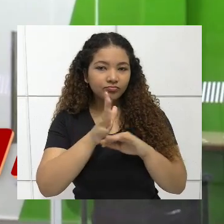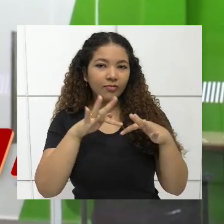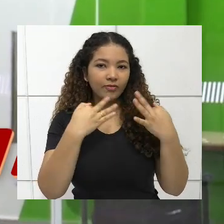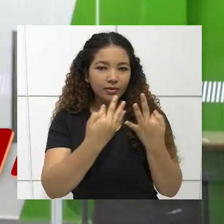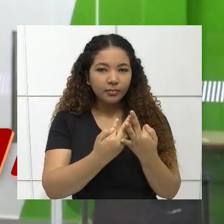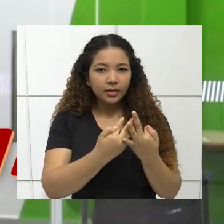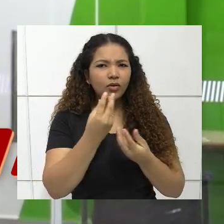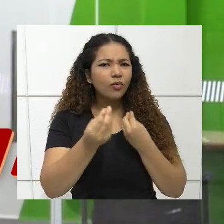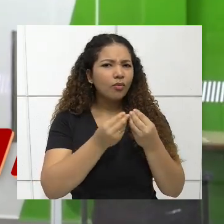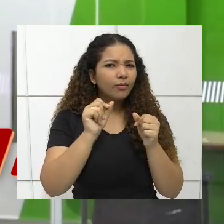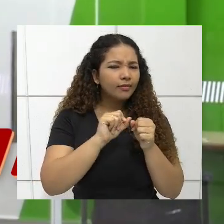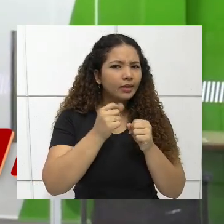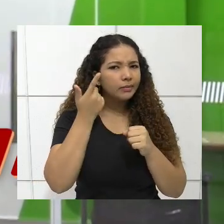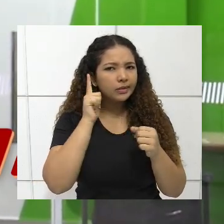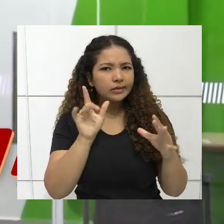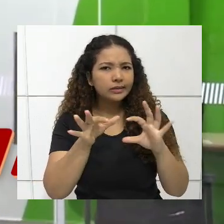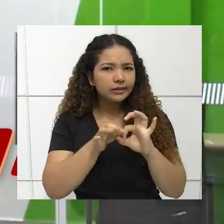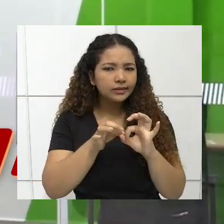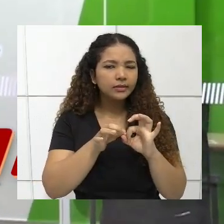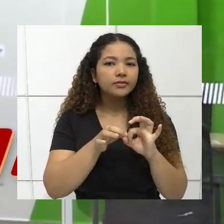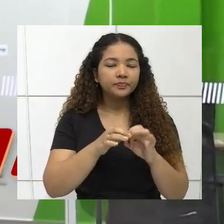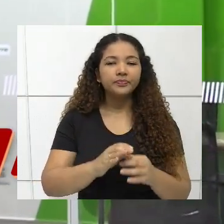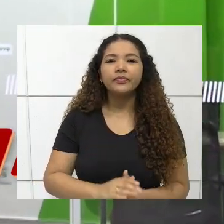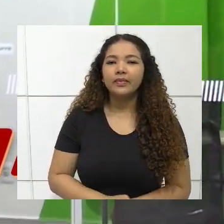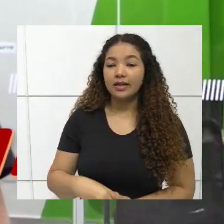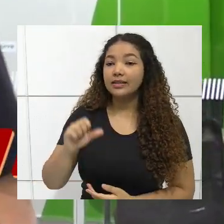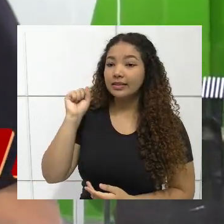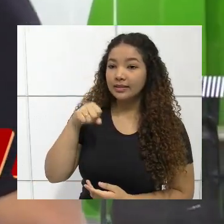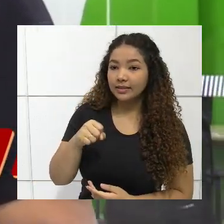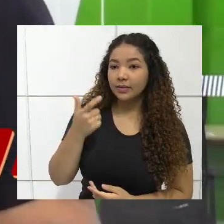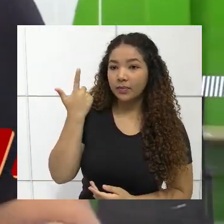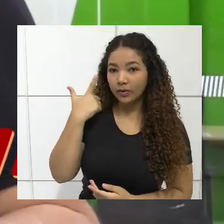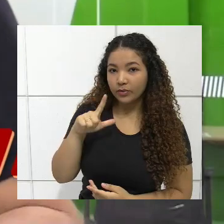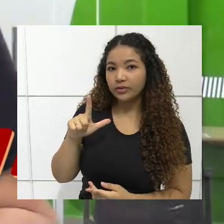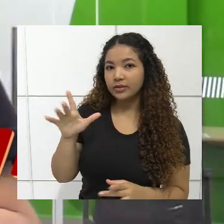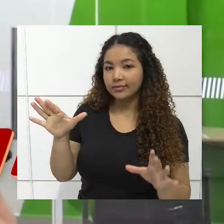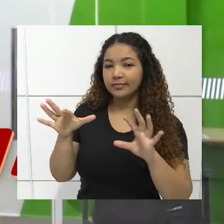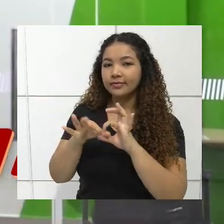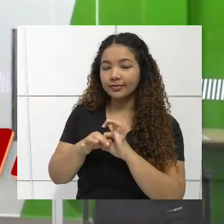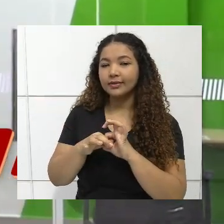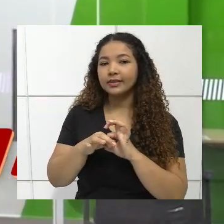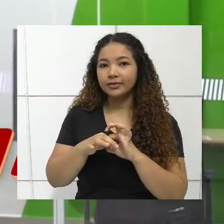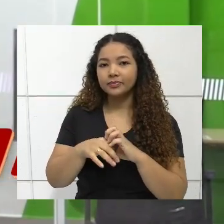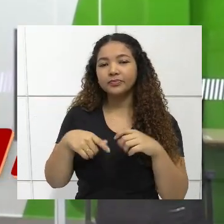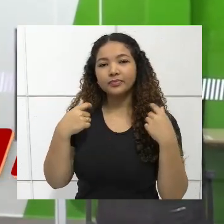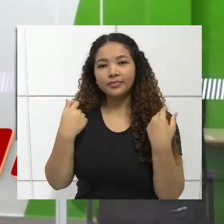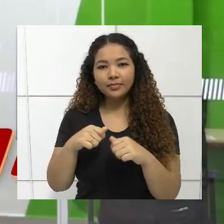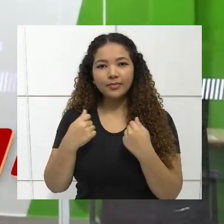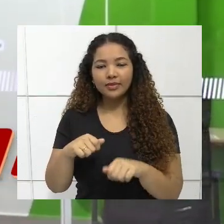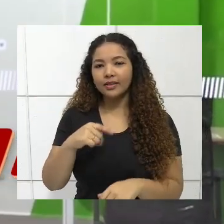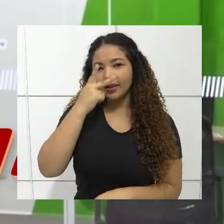é que ela faz para ser um cooperado? Sim, para você ser um cooperado, basta você abrir uma conta com a gente